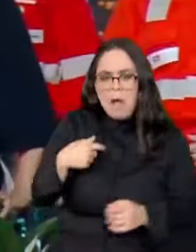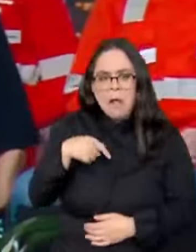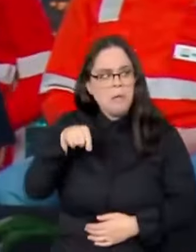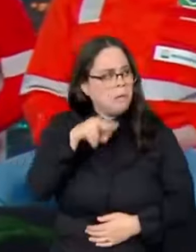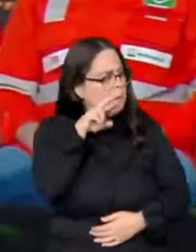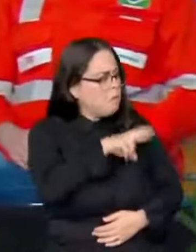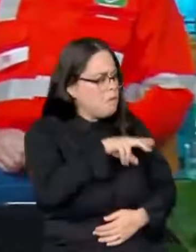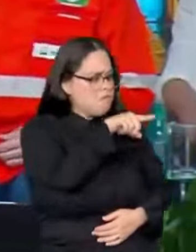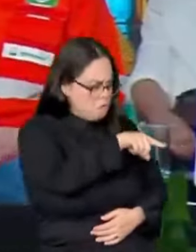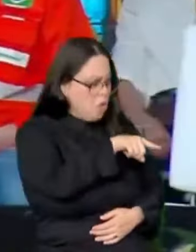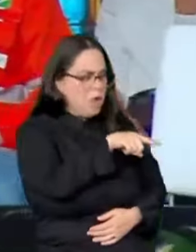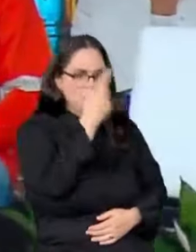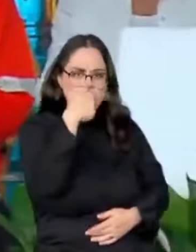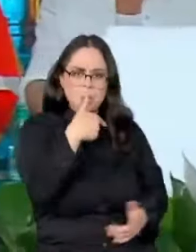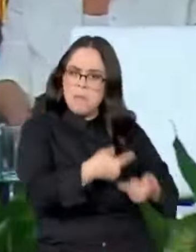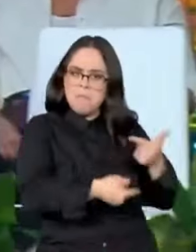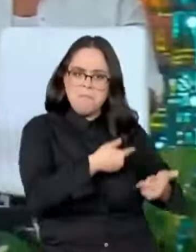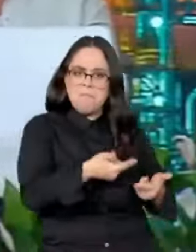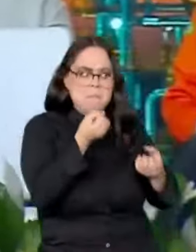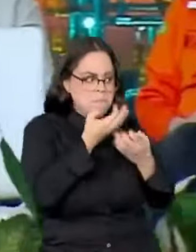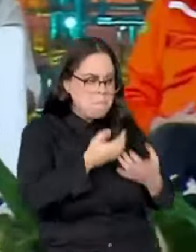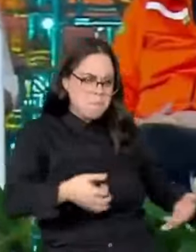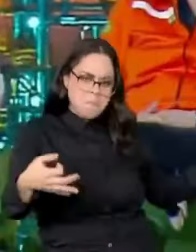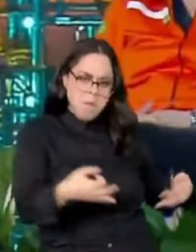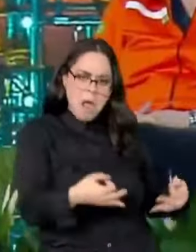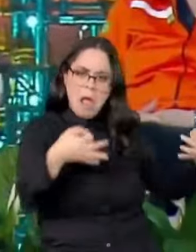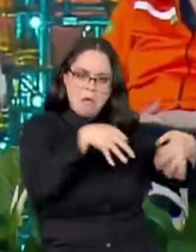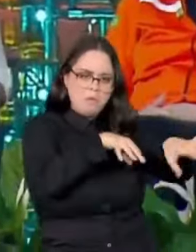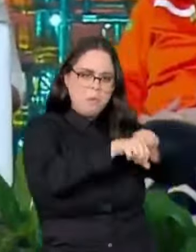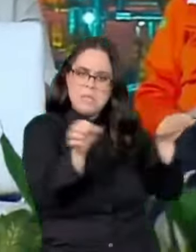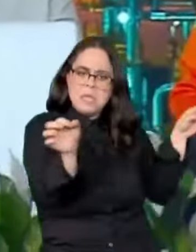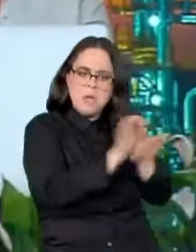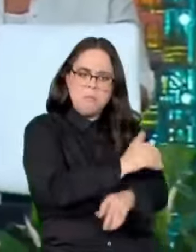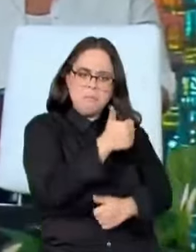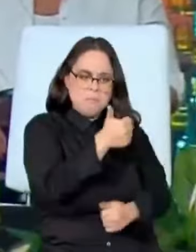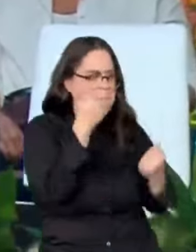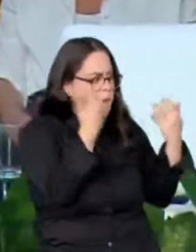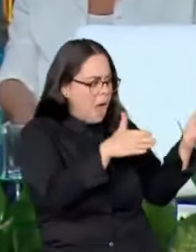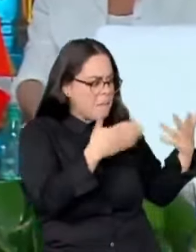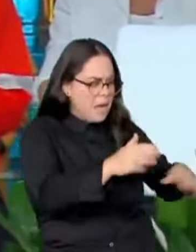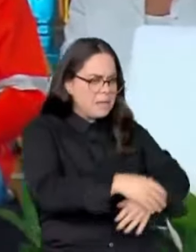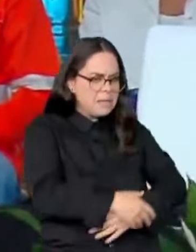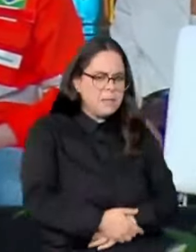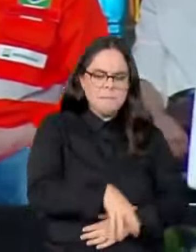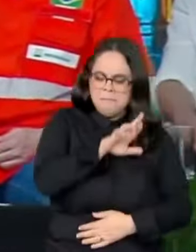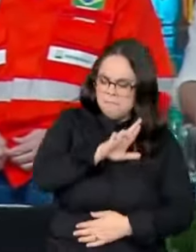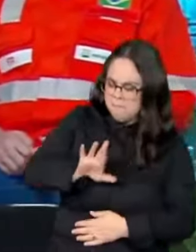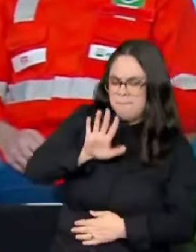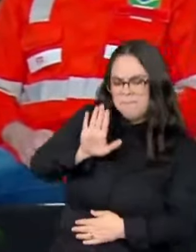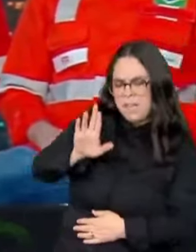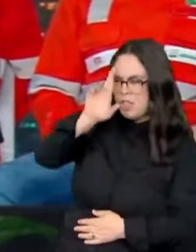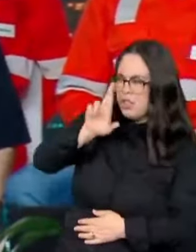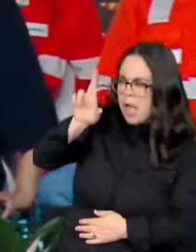é um empregado altamente qualificado. Meus parabéns. Aí ele falou: